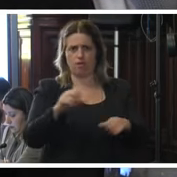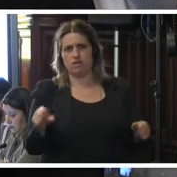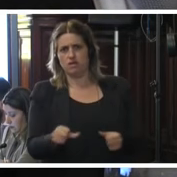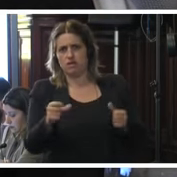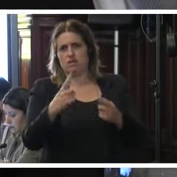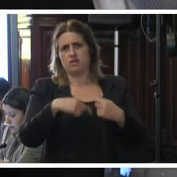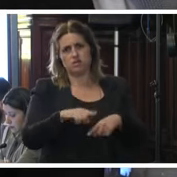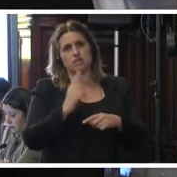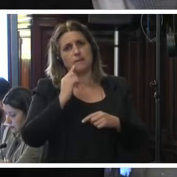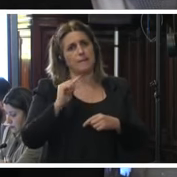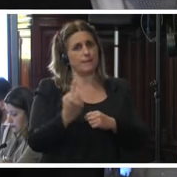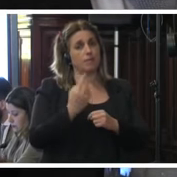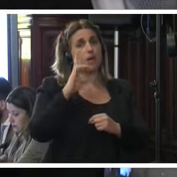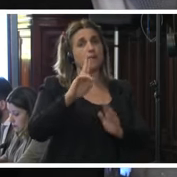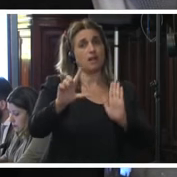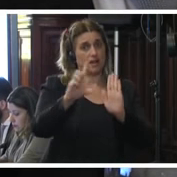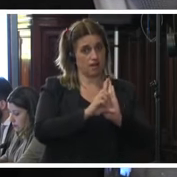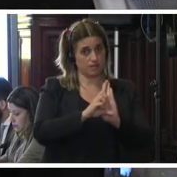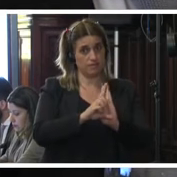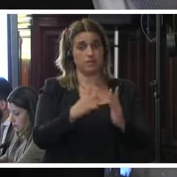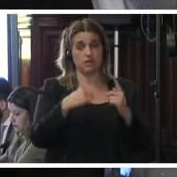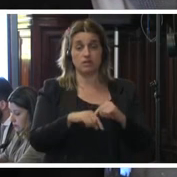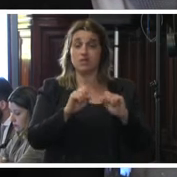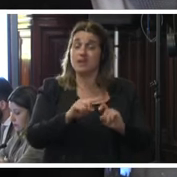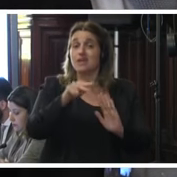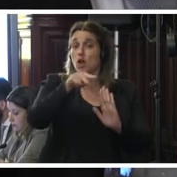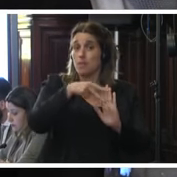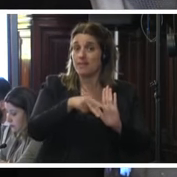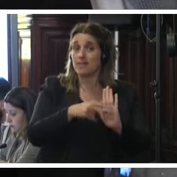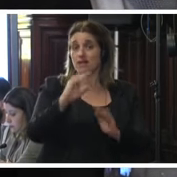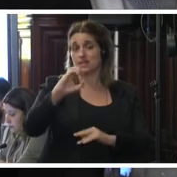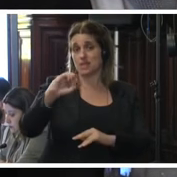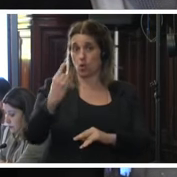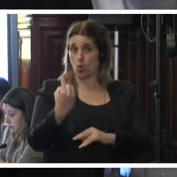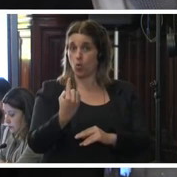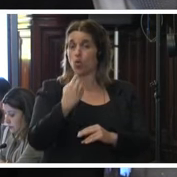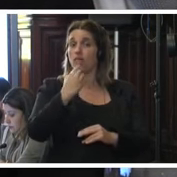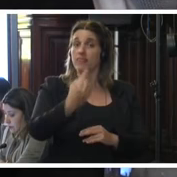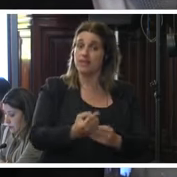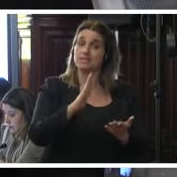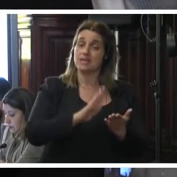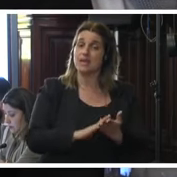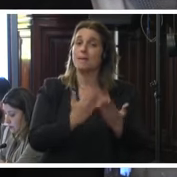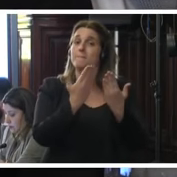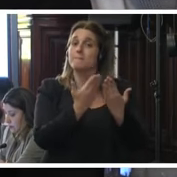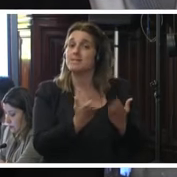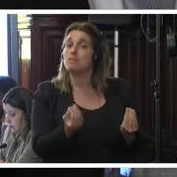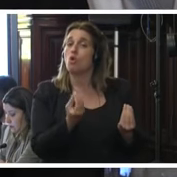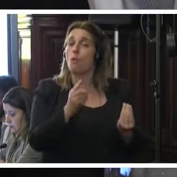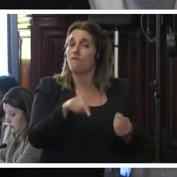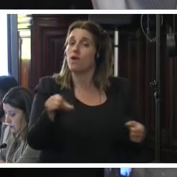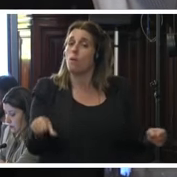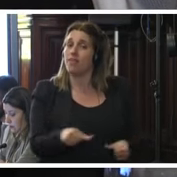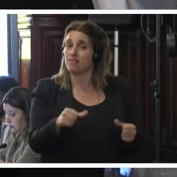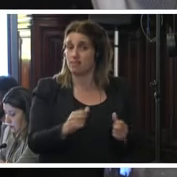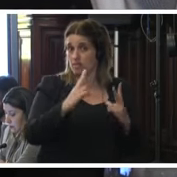Essa instrução normativa, número 01, estabelece que um dos mais relevantes princípios de atuação das forças policiais é a proteção de toda e qualquer pessoa que